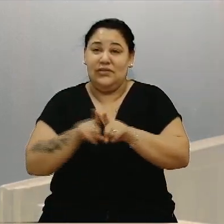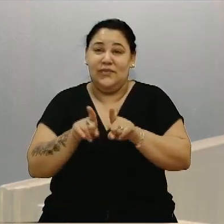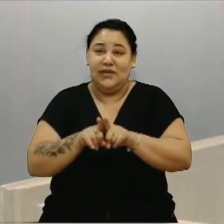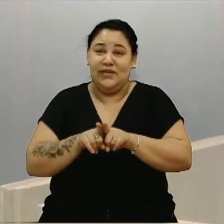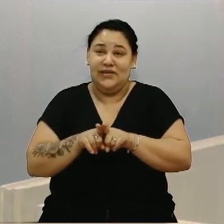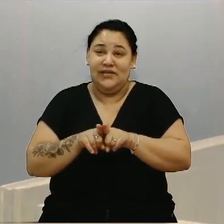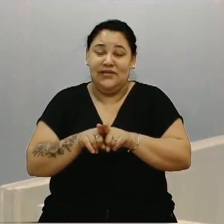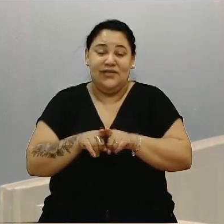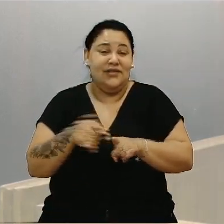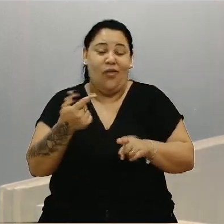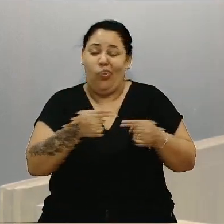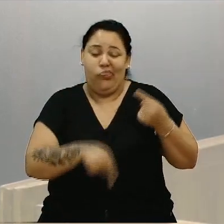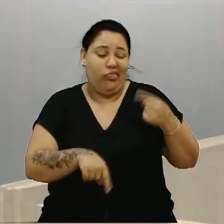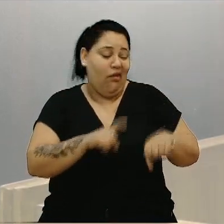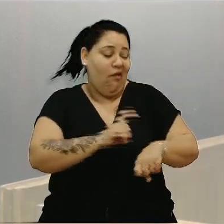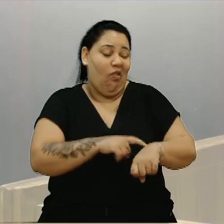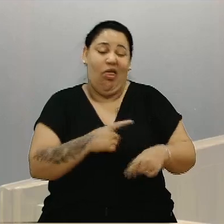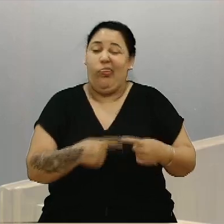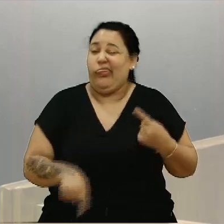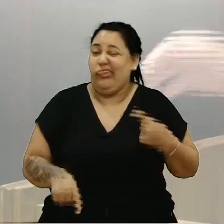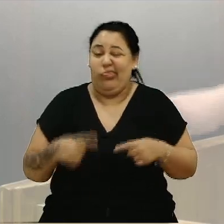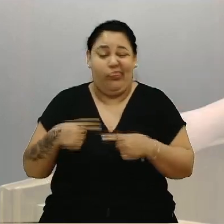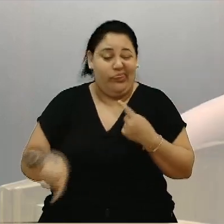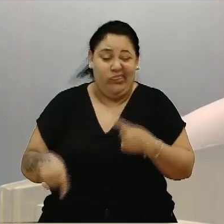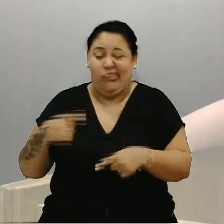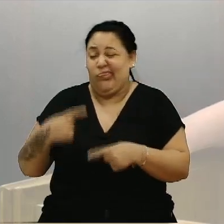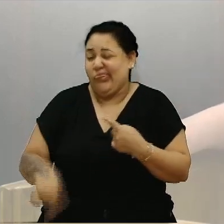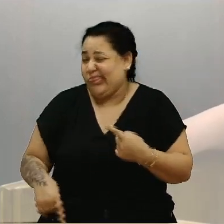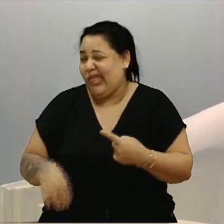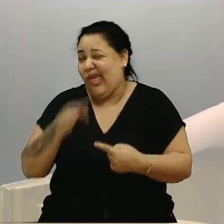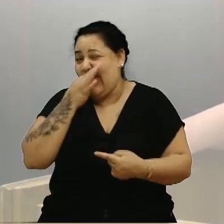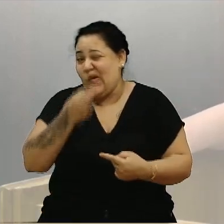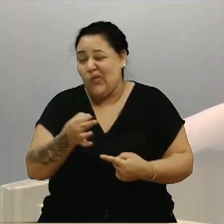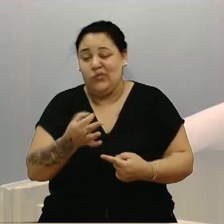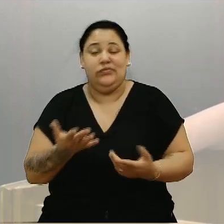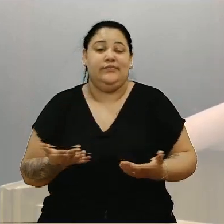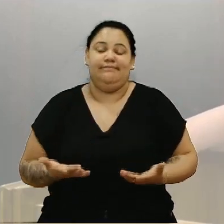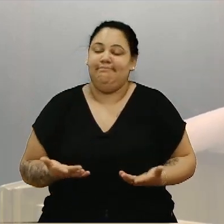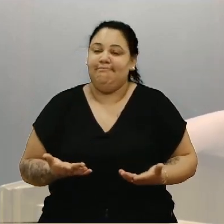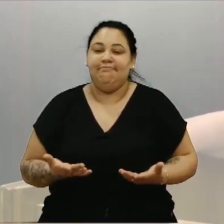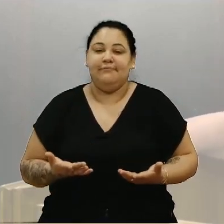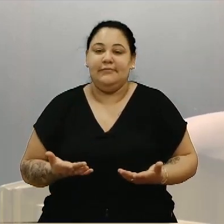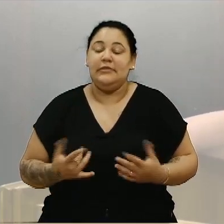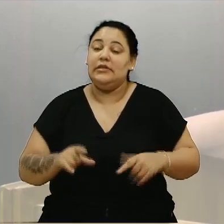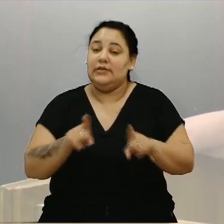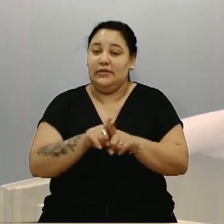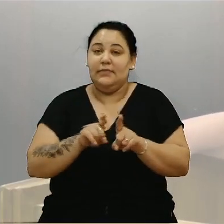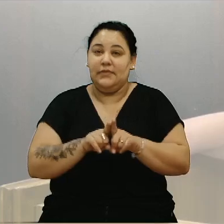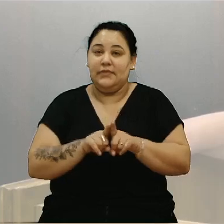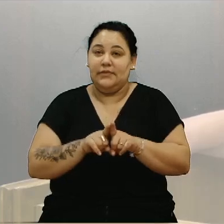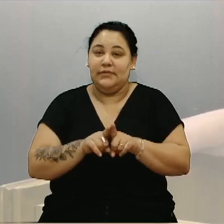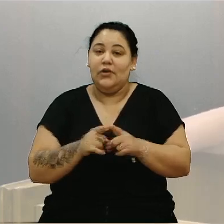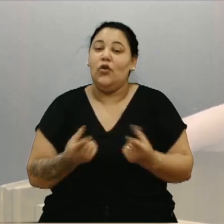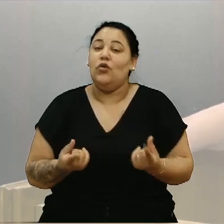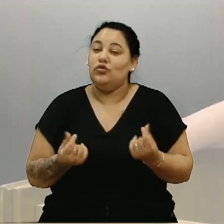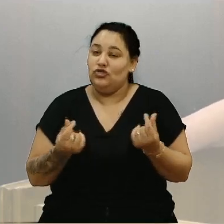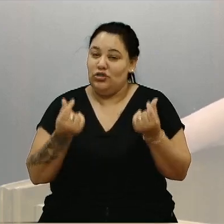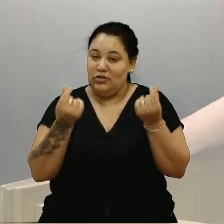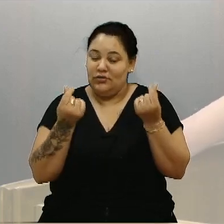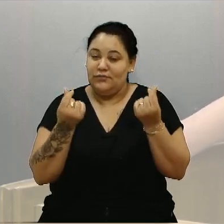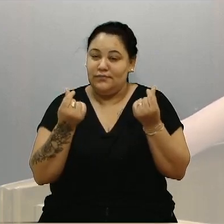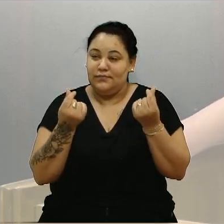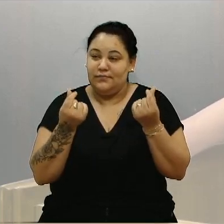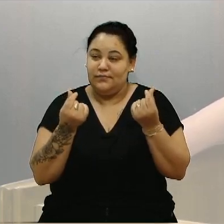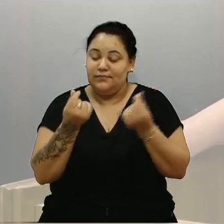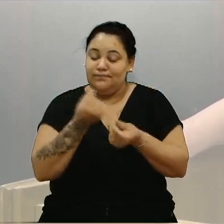mais com os horários, com as necessidades, com as responsabilidades das pessoas e muito menos com o bolso, com a condição financeira